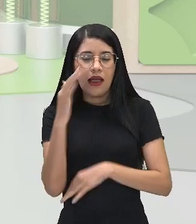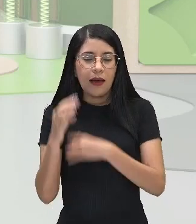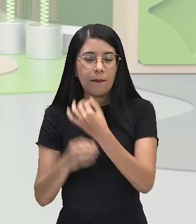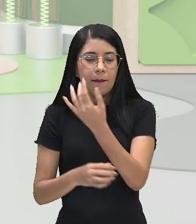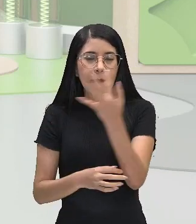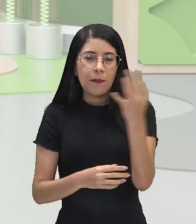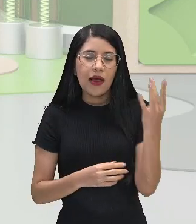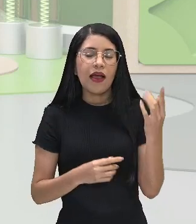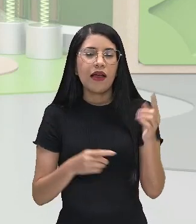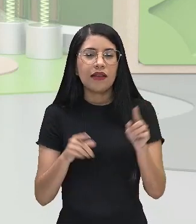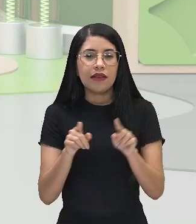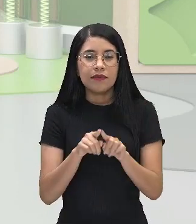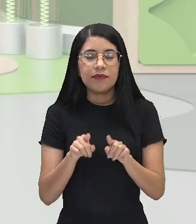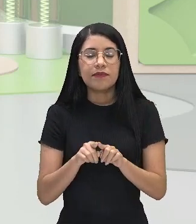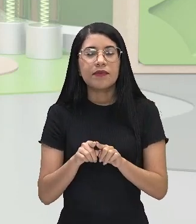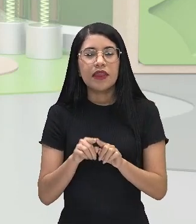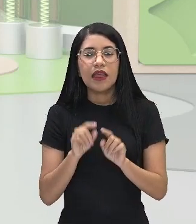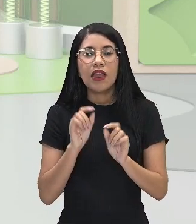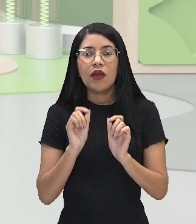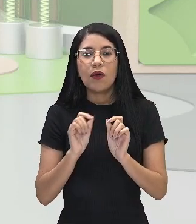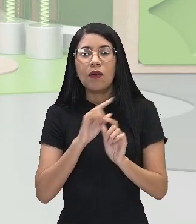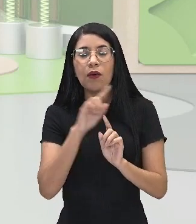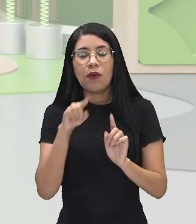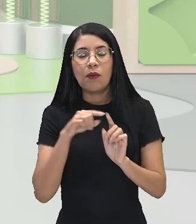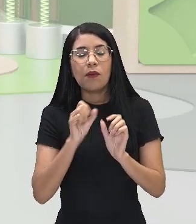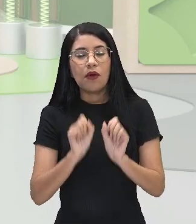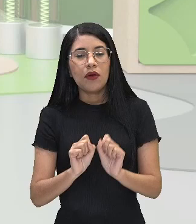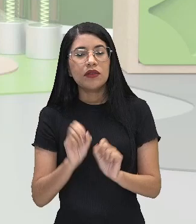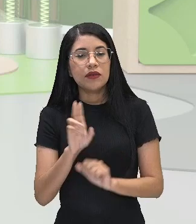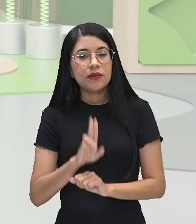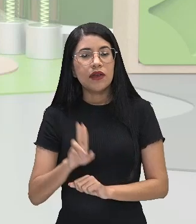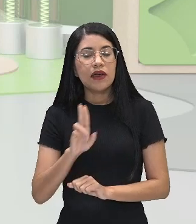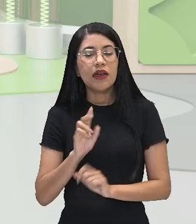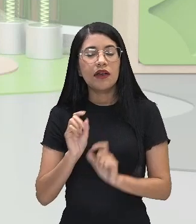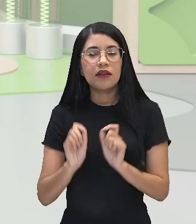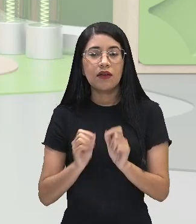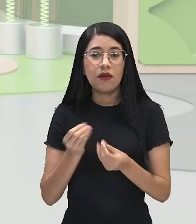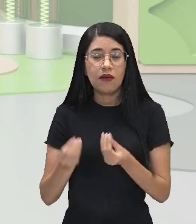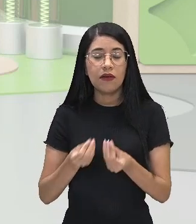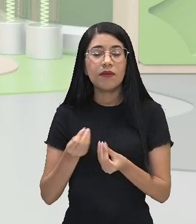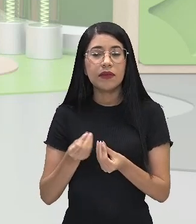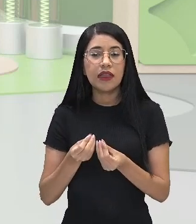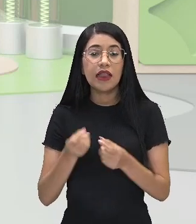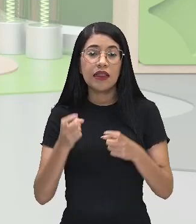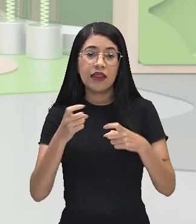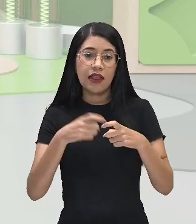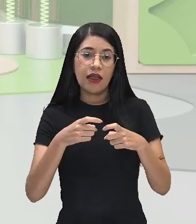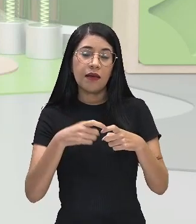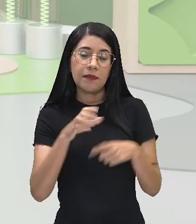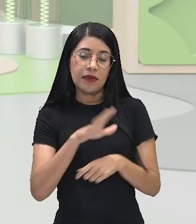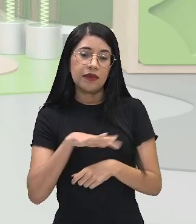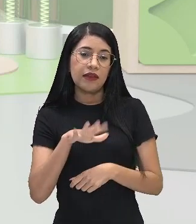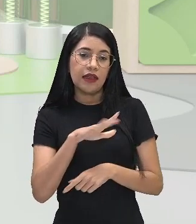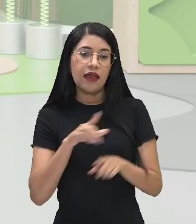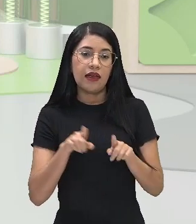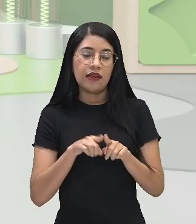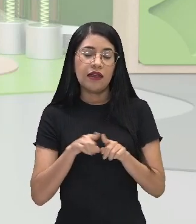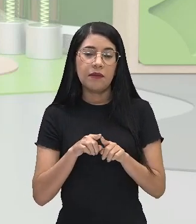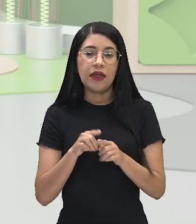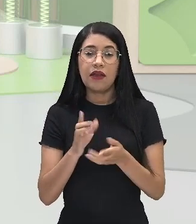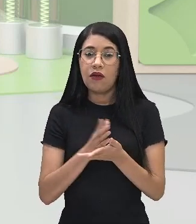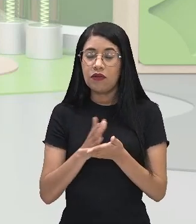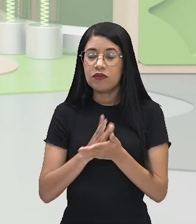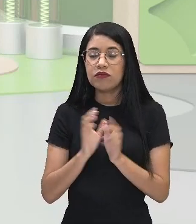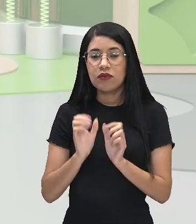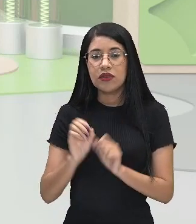têm também que podem servir na medicina, plantas medicinais.